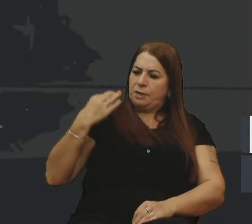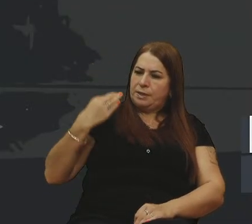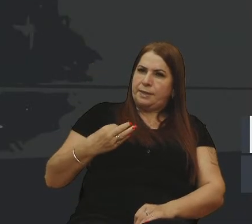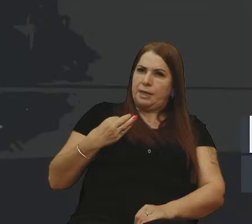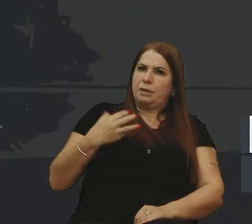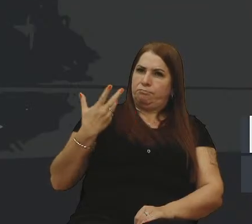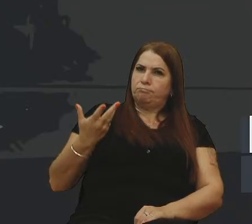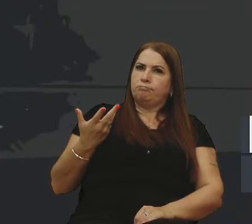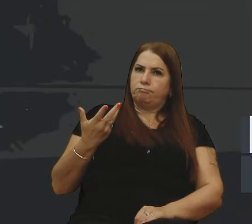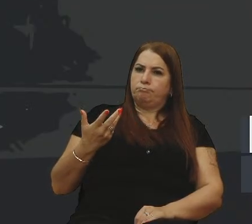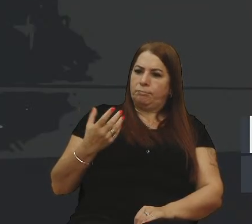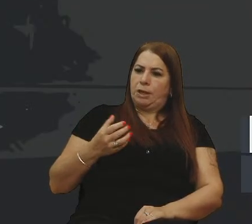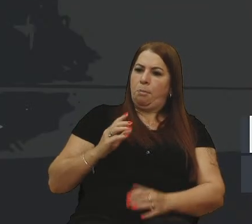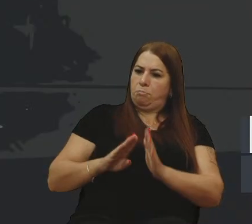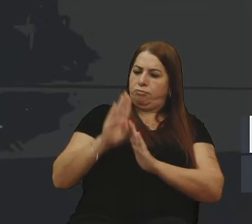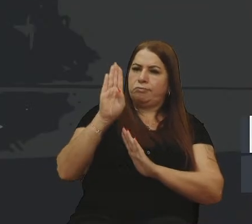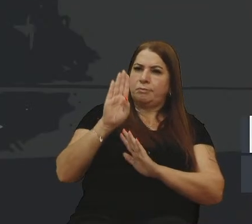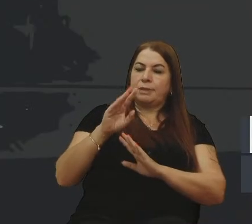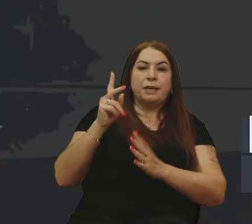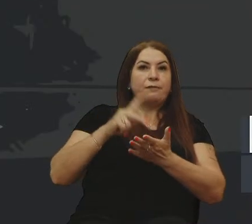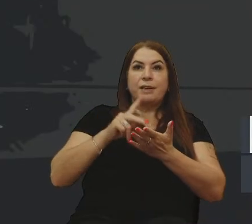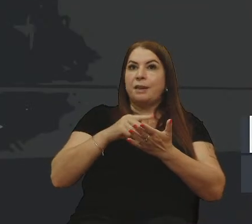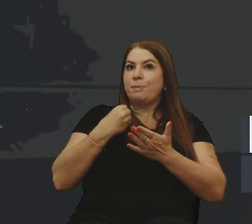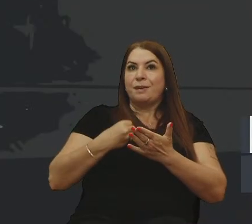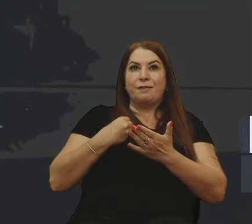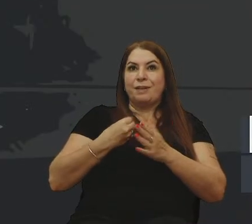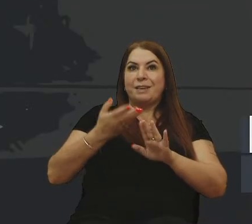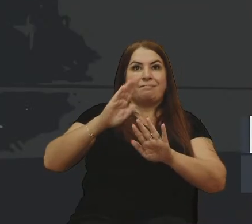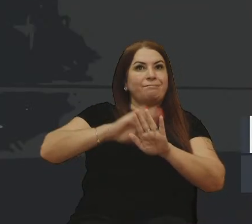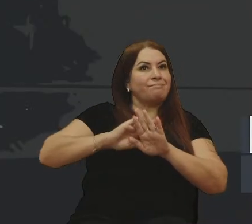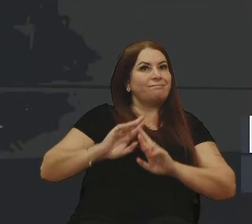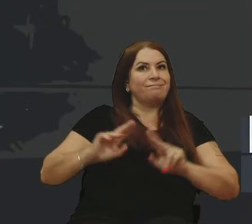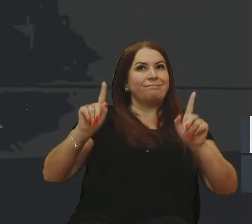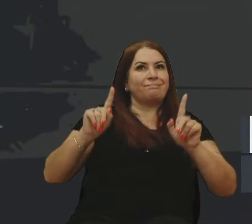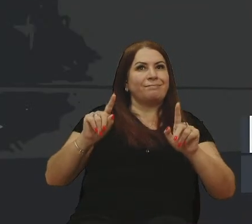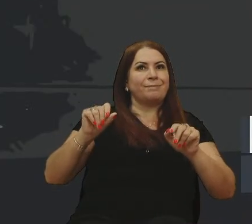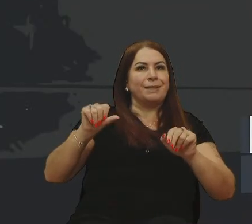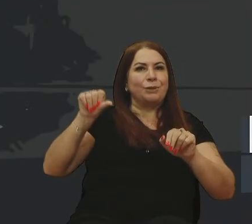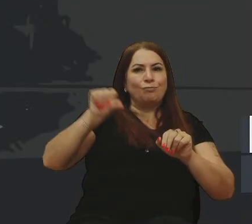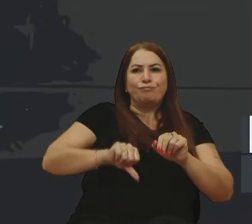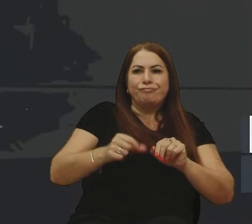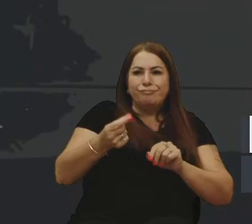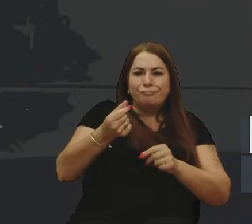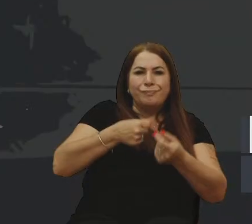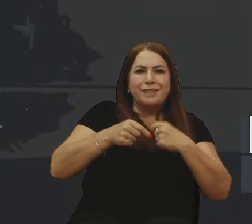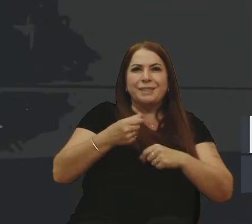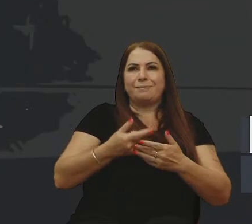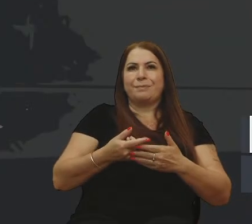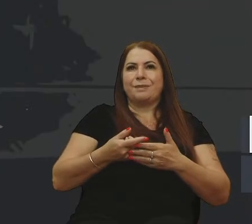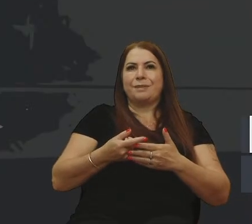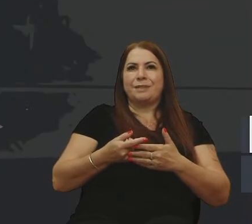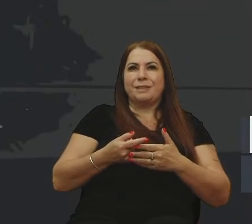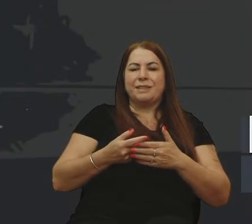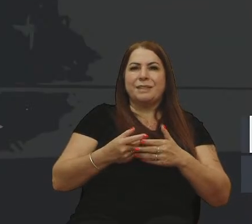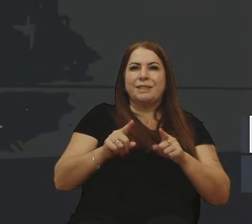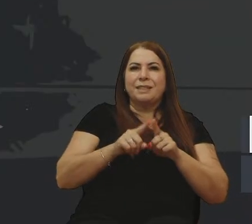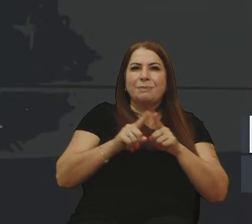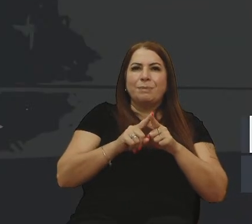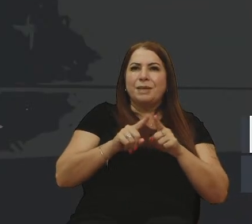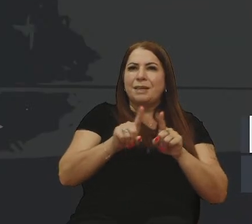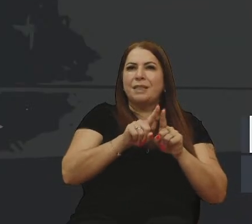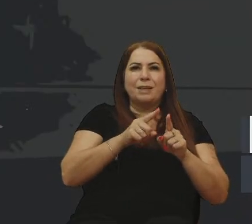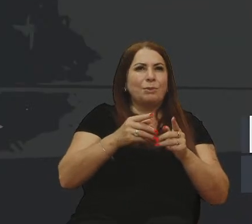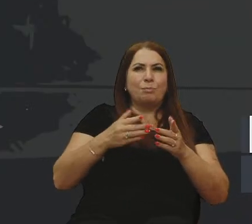game. E, na verdade, a minha vida nos bastidores era o contrário. Eu quebrado financeiramente, com restrição financeira altíssima,